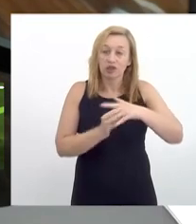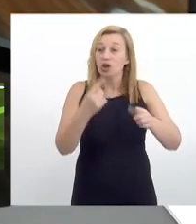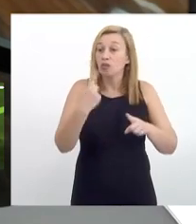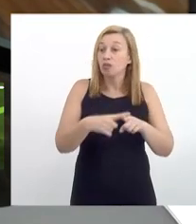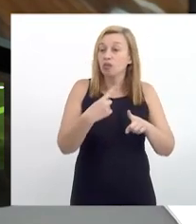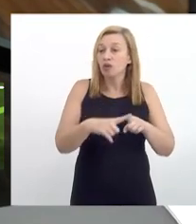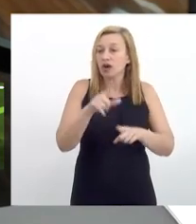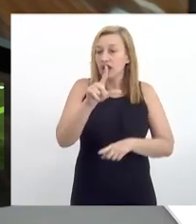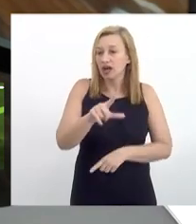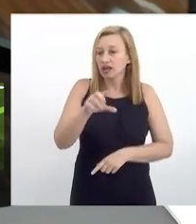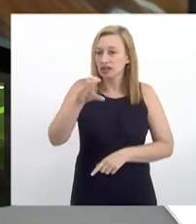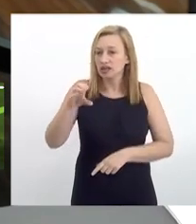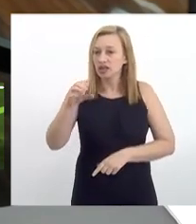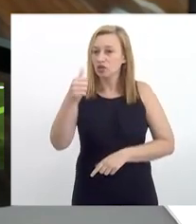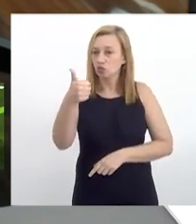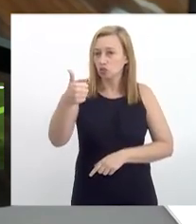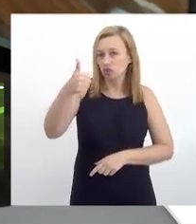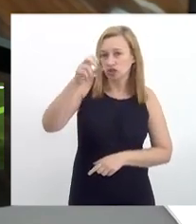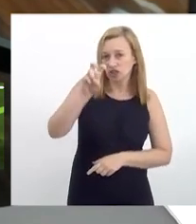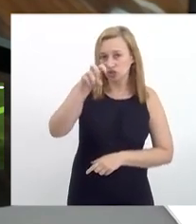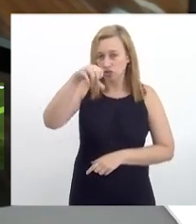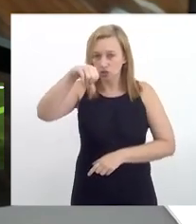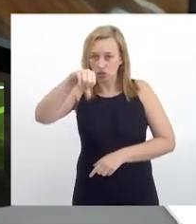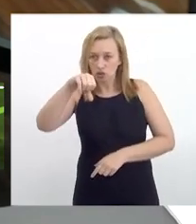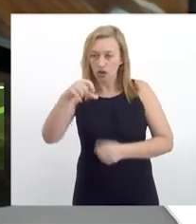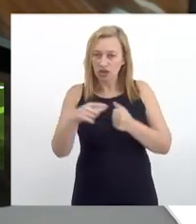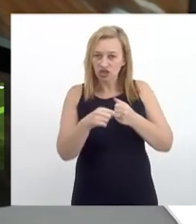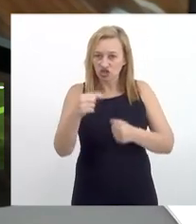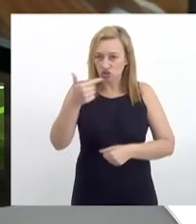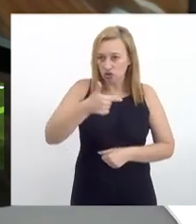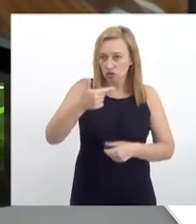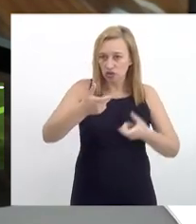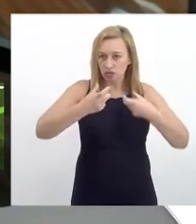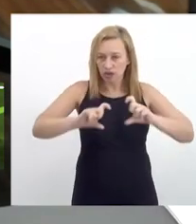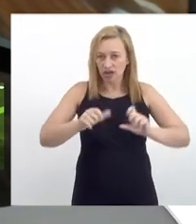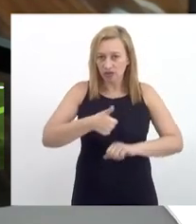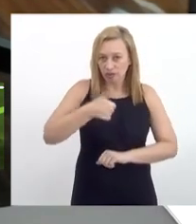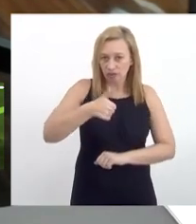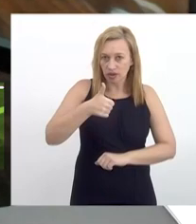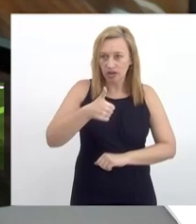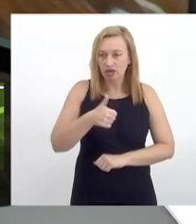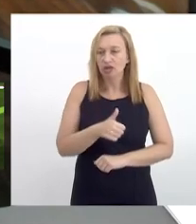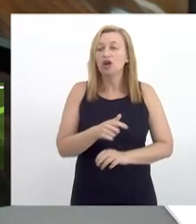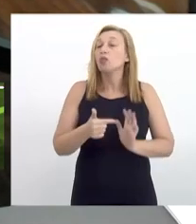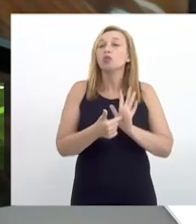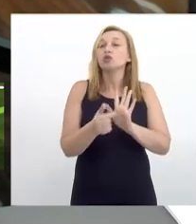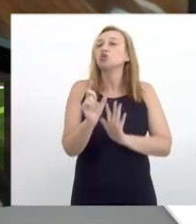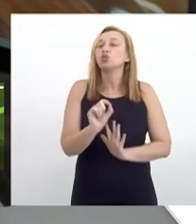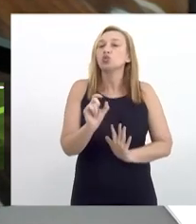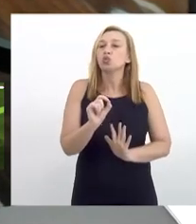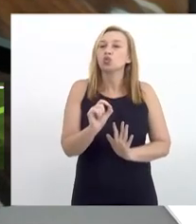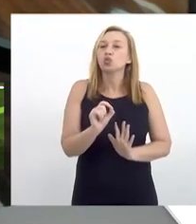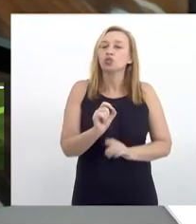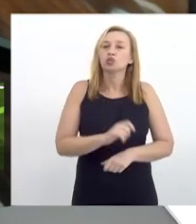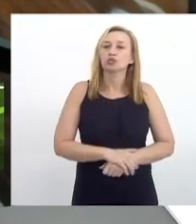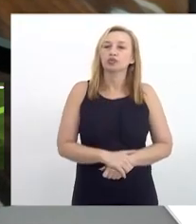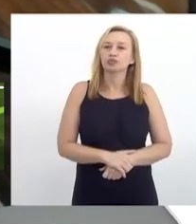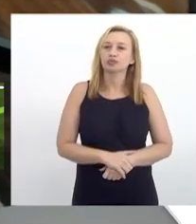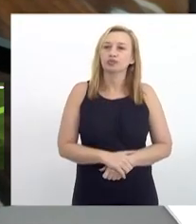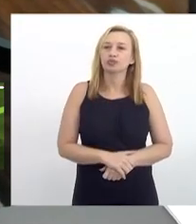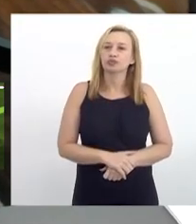LC159, em seu artigo segundo, parágrafo primeiro, afirma que para atingirmos,